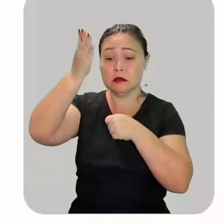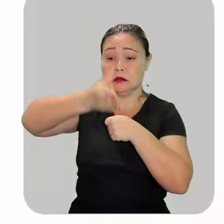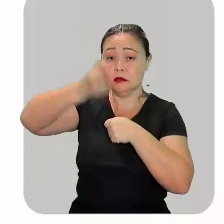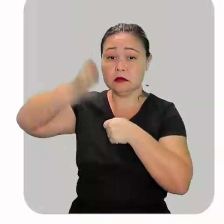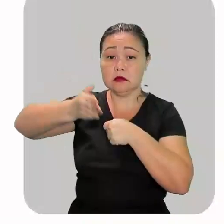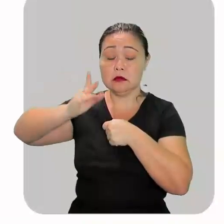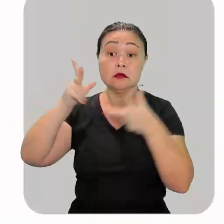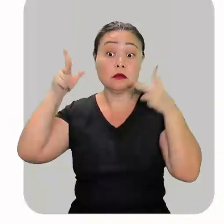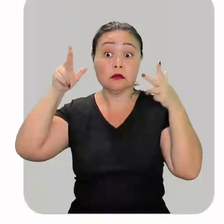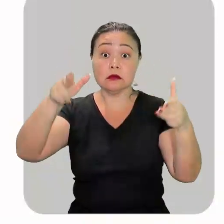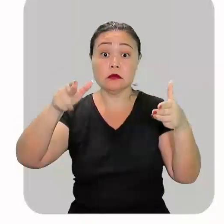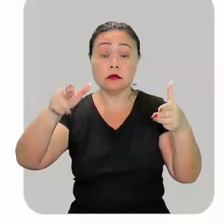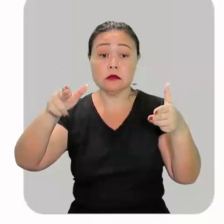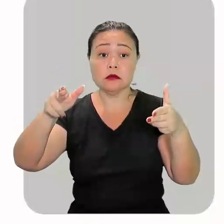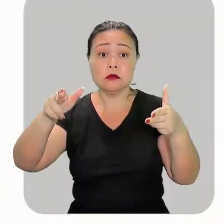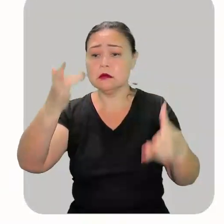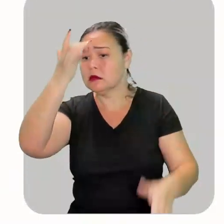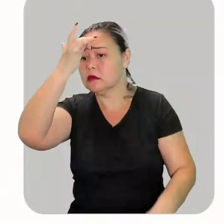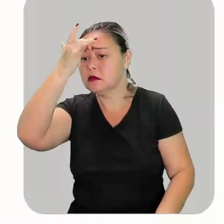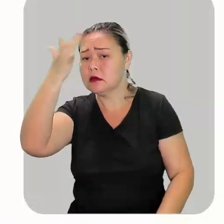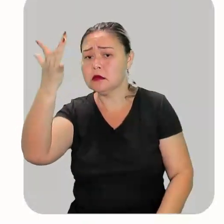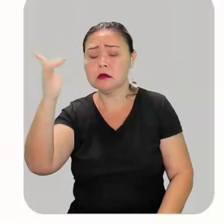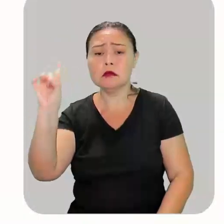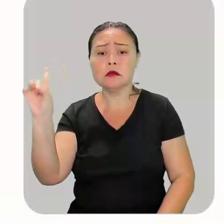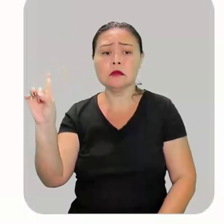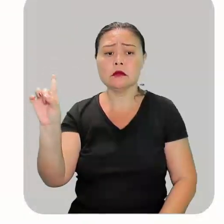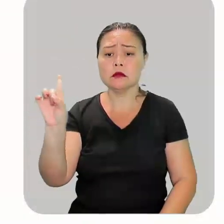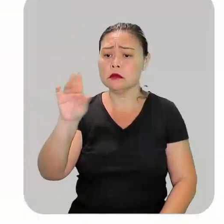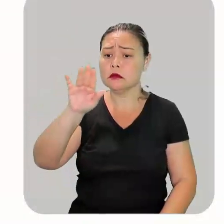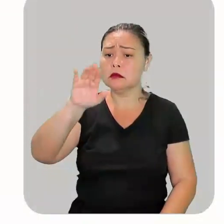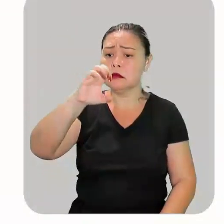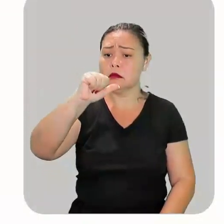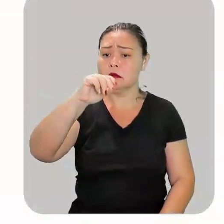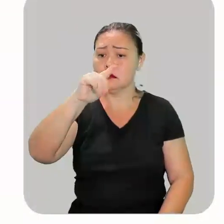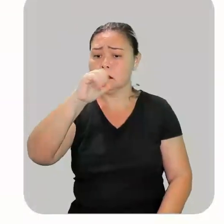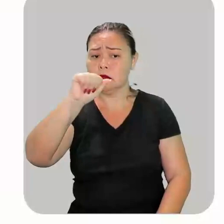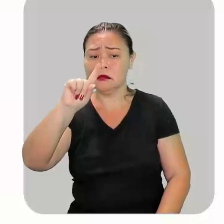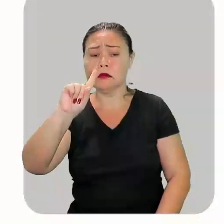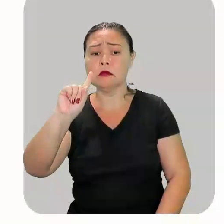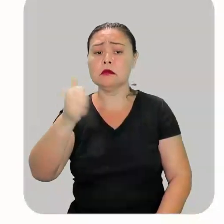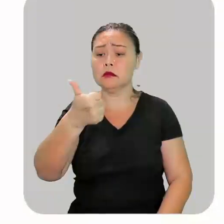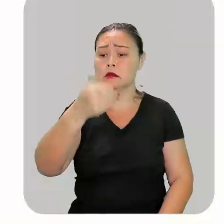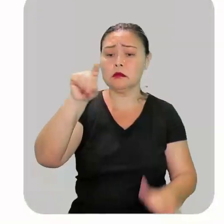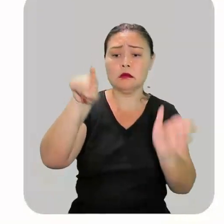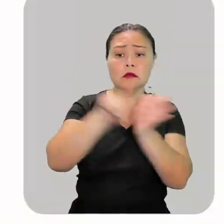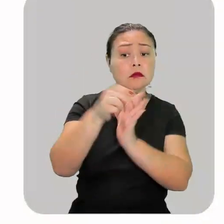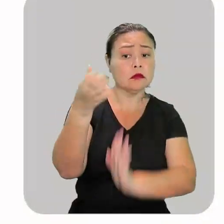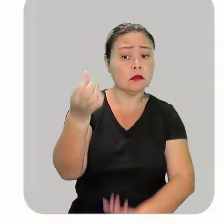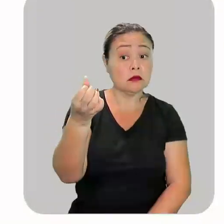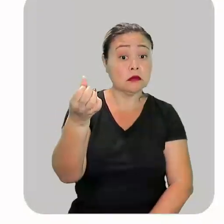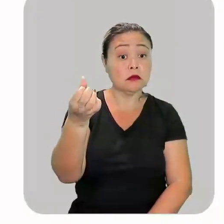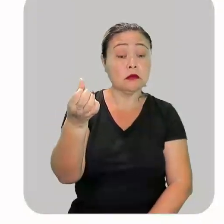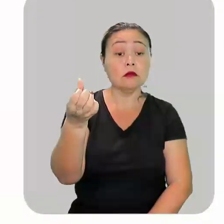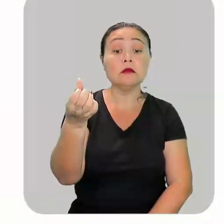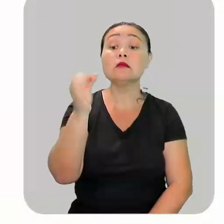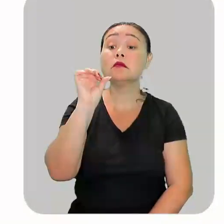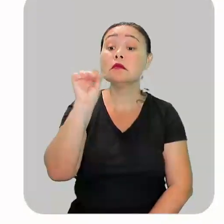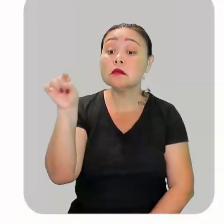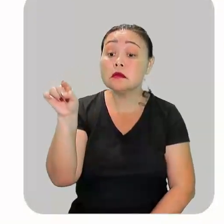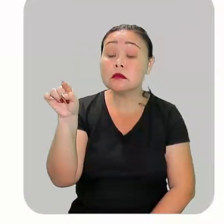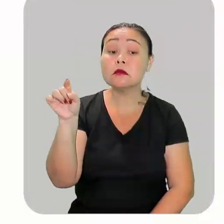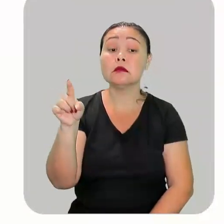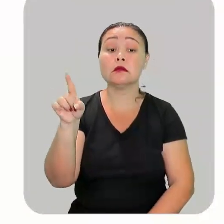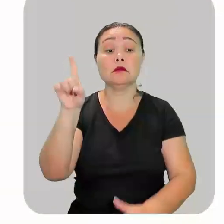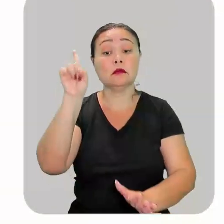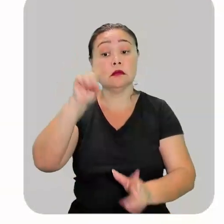Corta, né? São iguais. Ah, então ficou fácil. A gente ficou que a escala é só 10 elevado a menos 6? Isso. Só que essa é uma